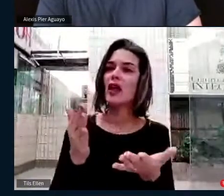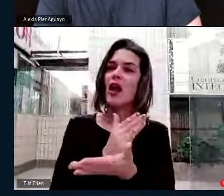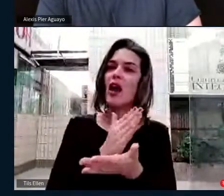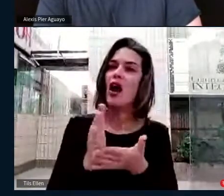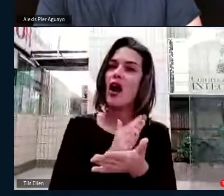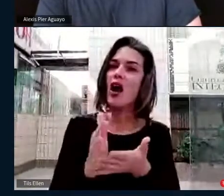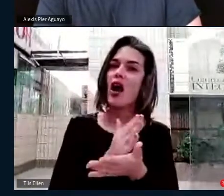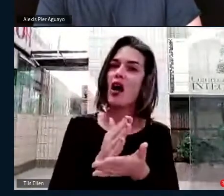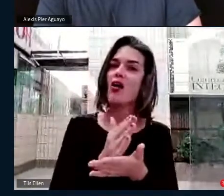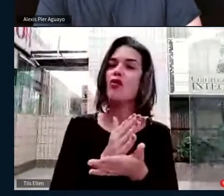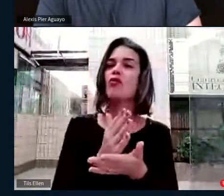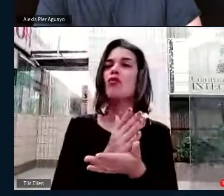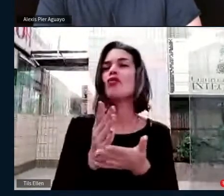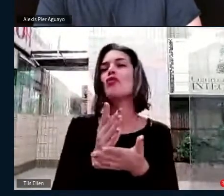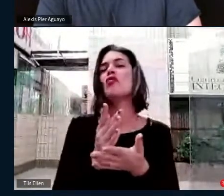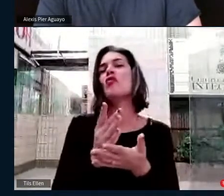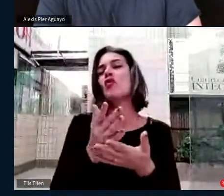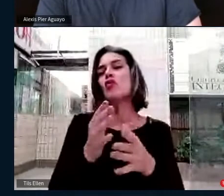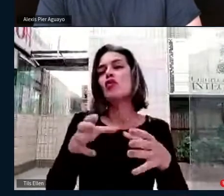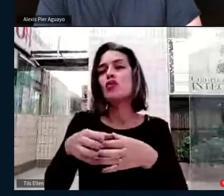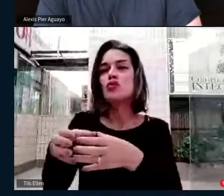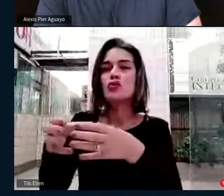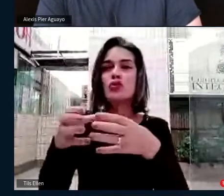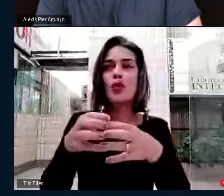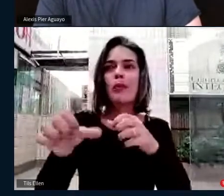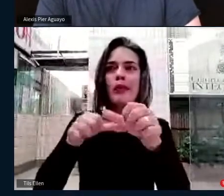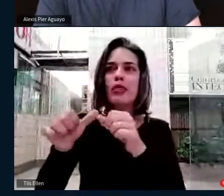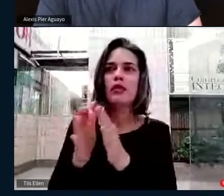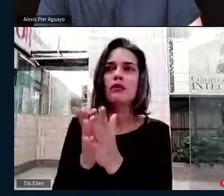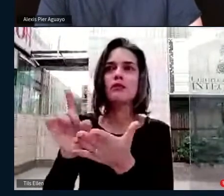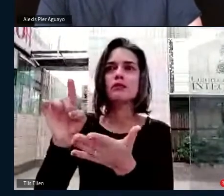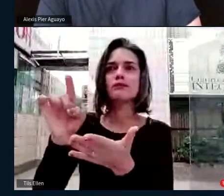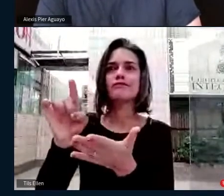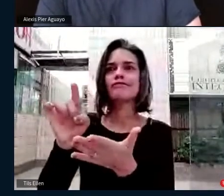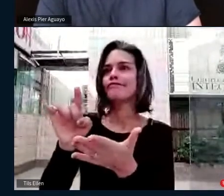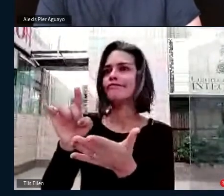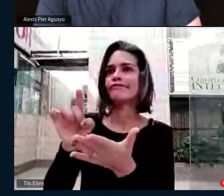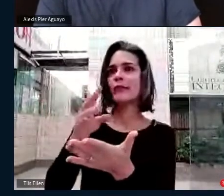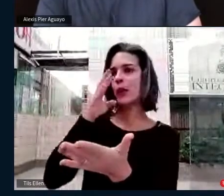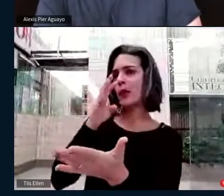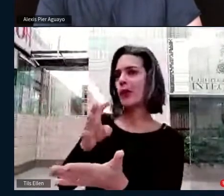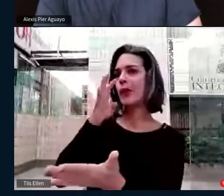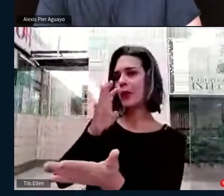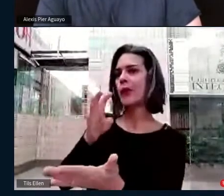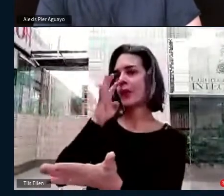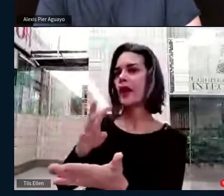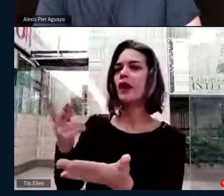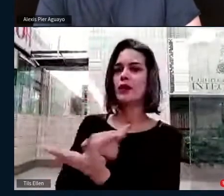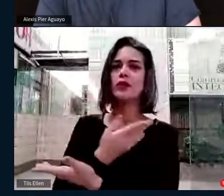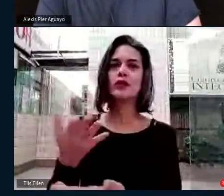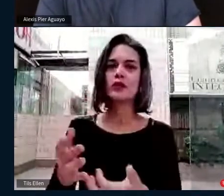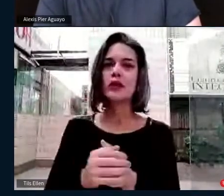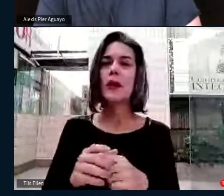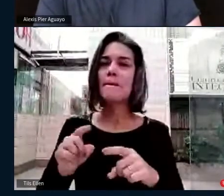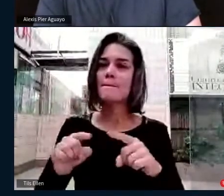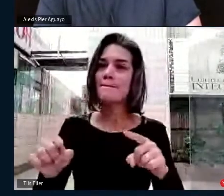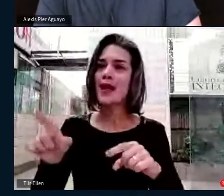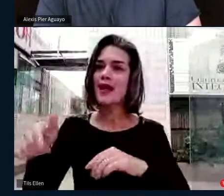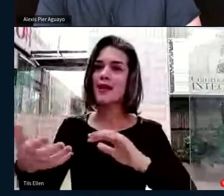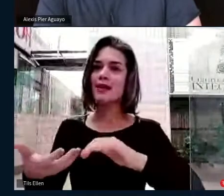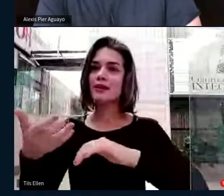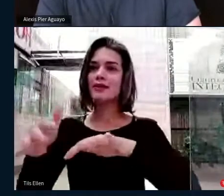têm sido atualizações e têm sido apedrejadas. Então, é mais ou menos. Então, agora, no plenário,